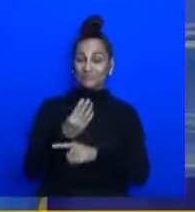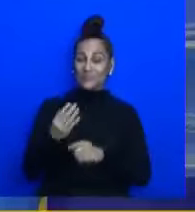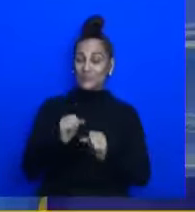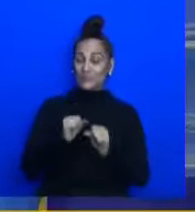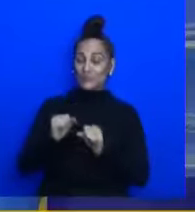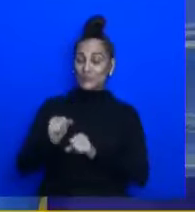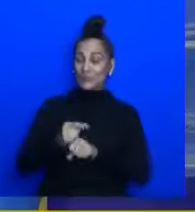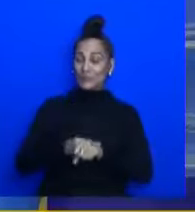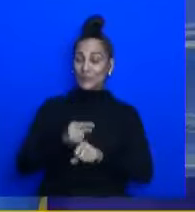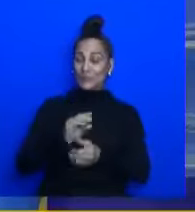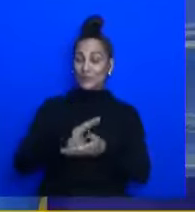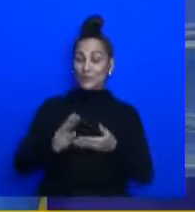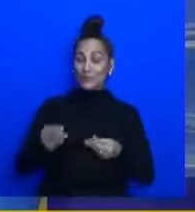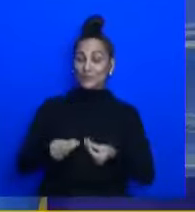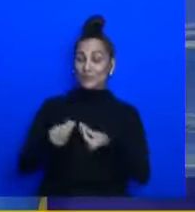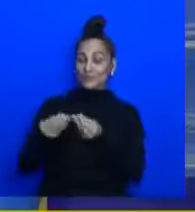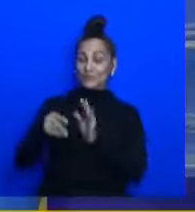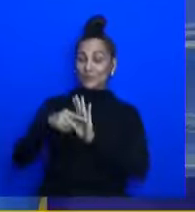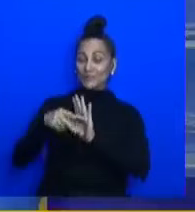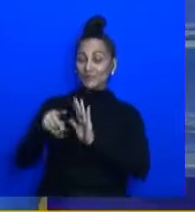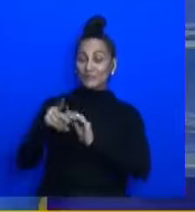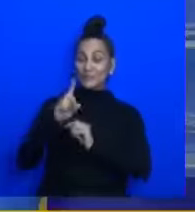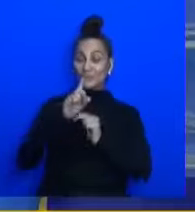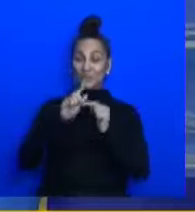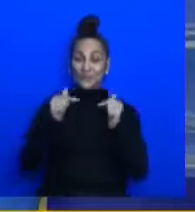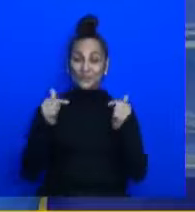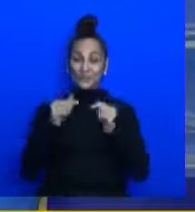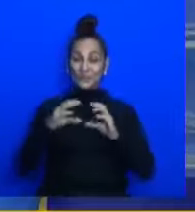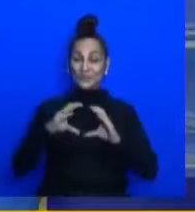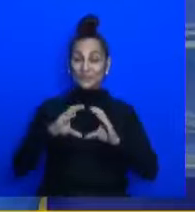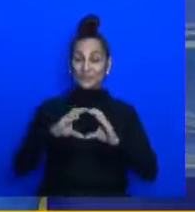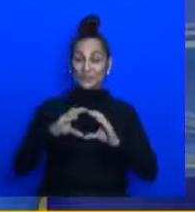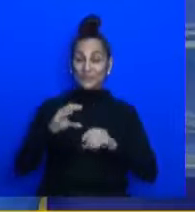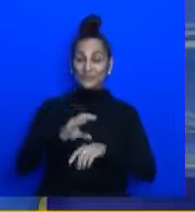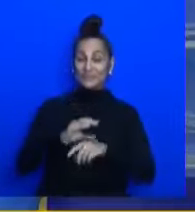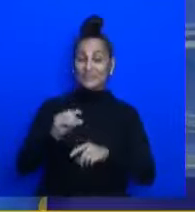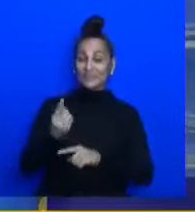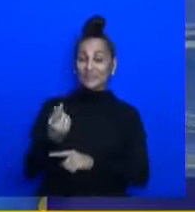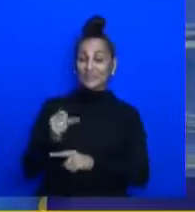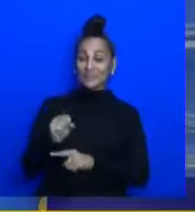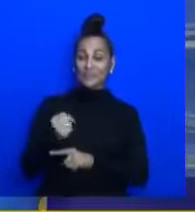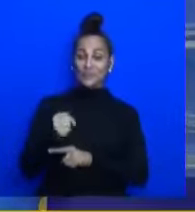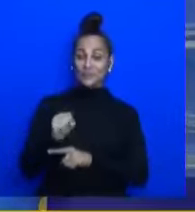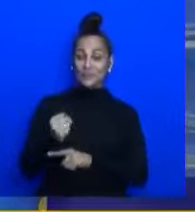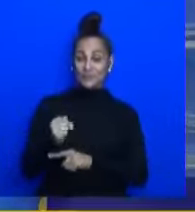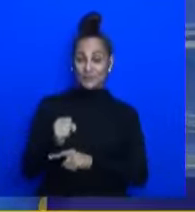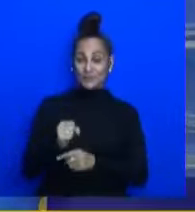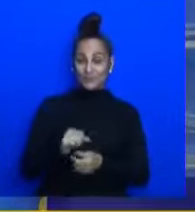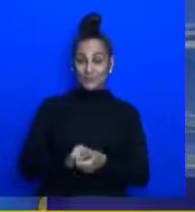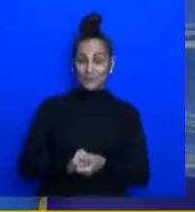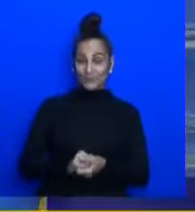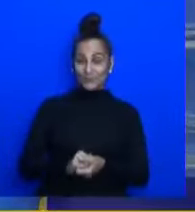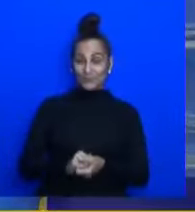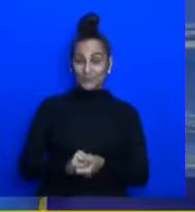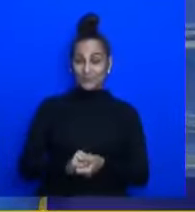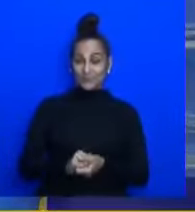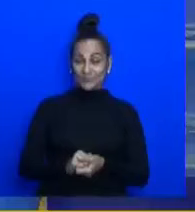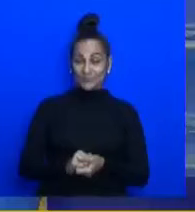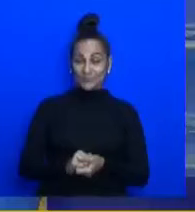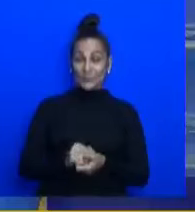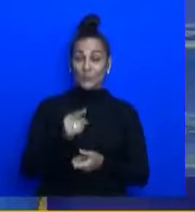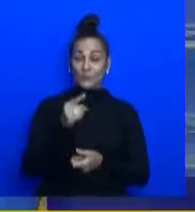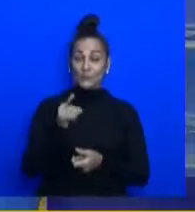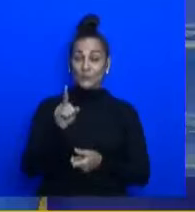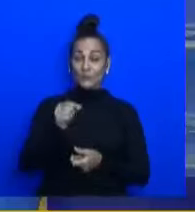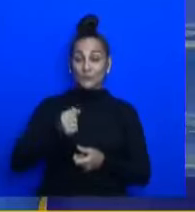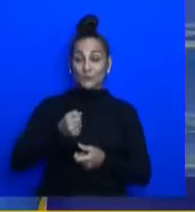pode ser agora. O prêmio pode sair para você no dia de sorte. Bola cinza, 18. Cinza número 18, sétimo